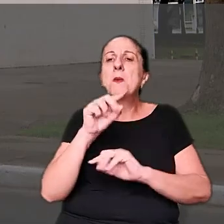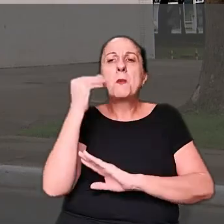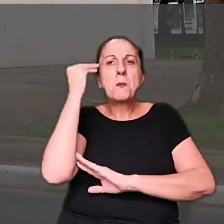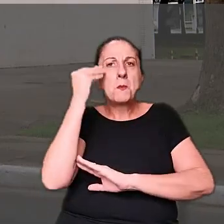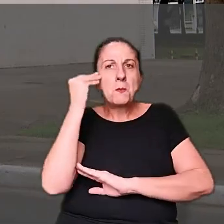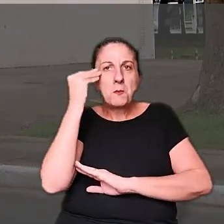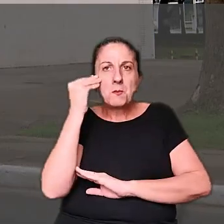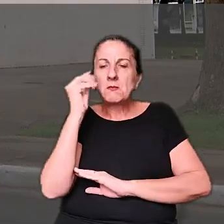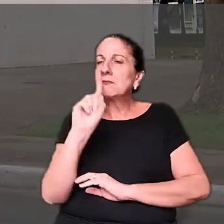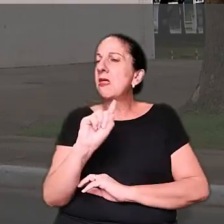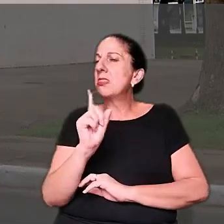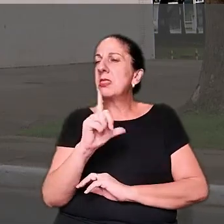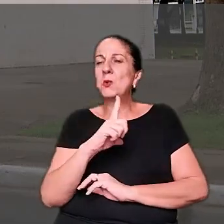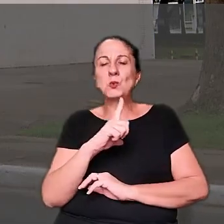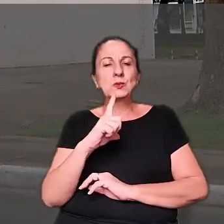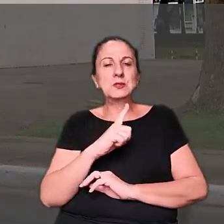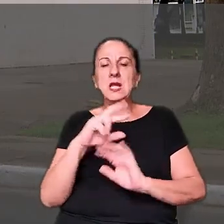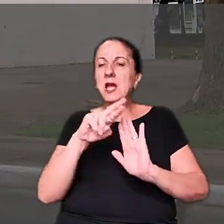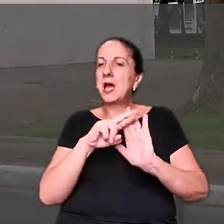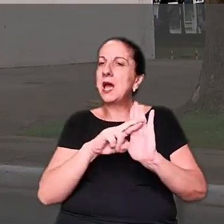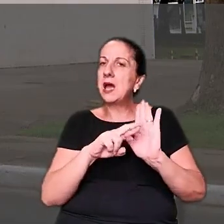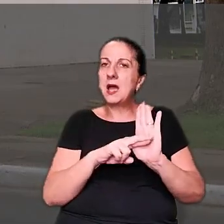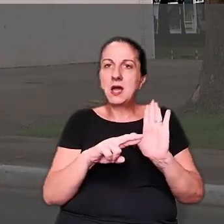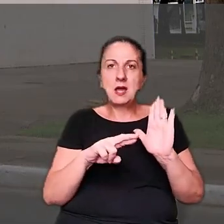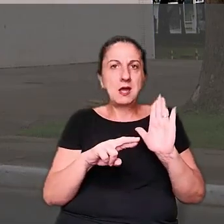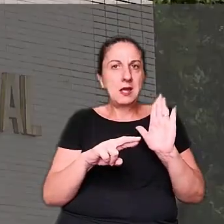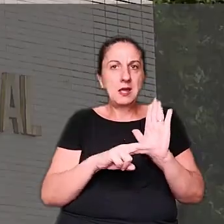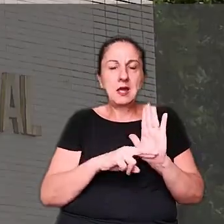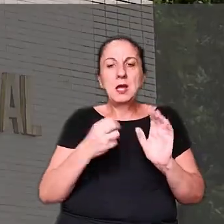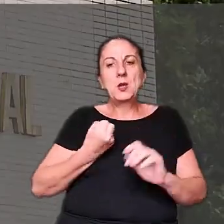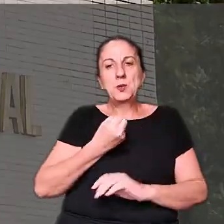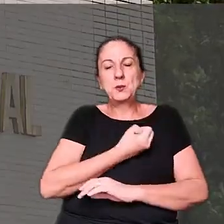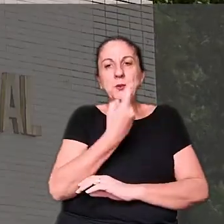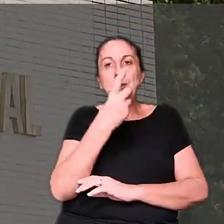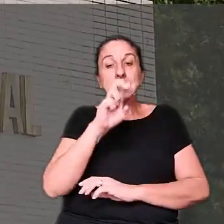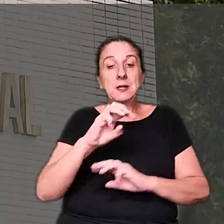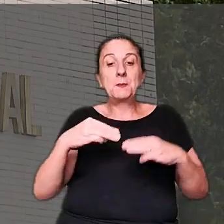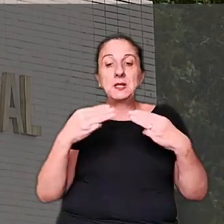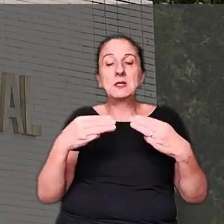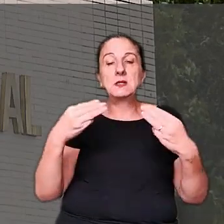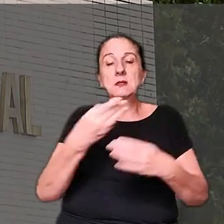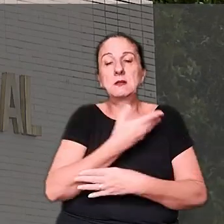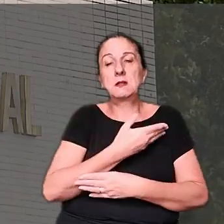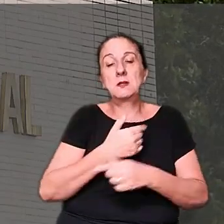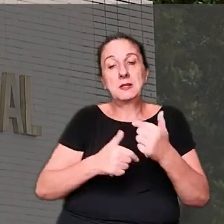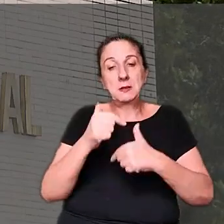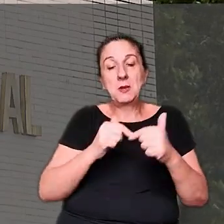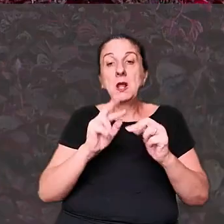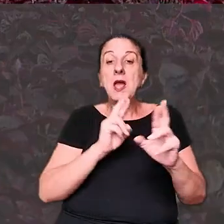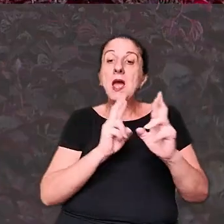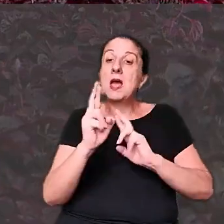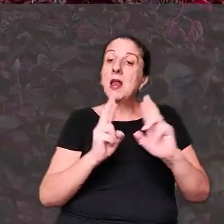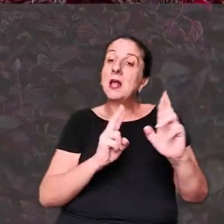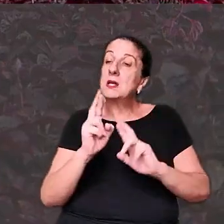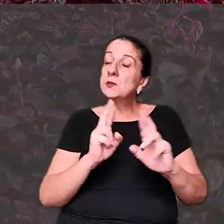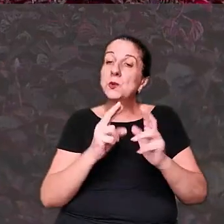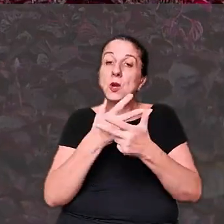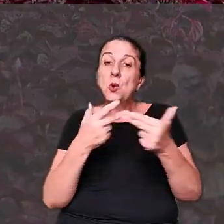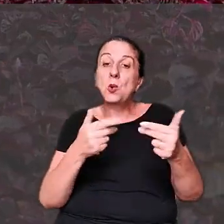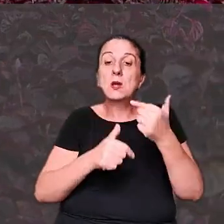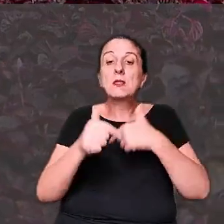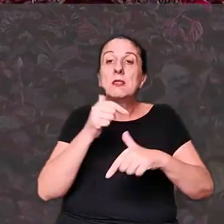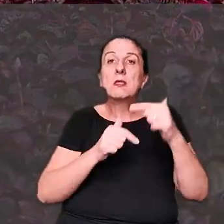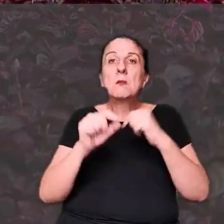que o serviço prestado pela psicóloga não consta na norma regulamentadora número 15 do Ministério do Trabalho, que relaciona